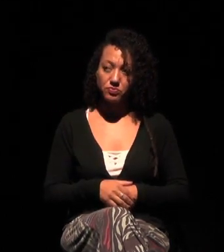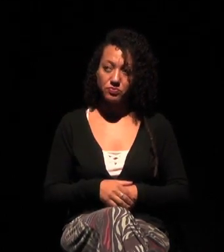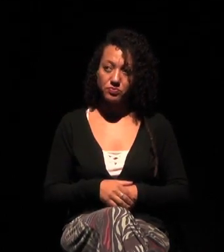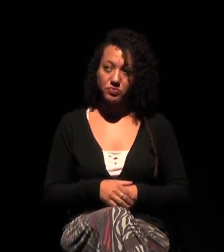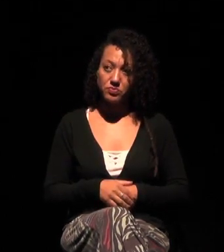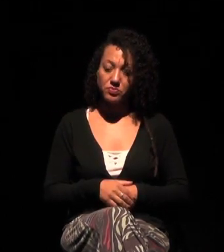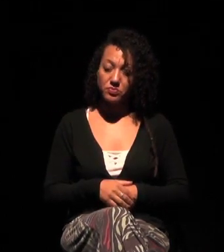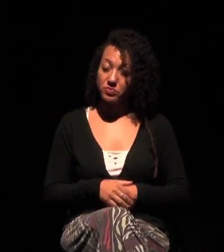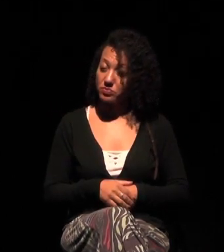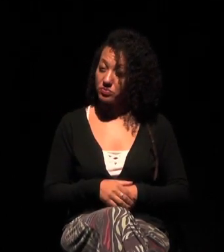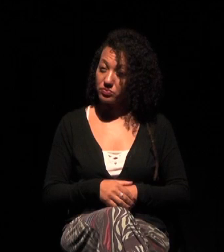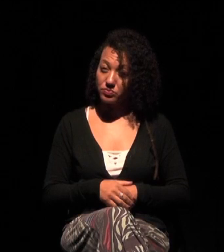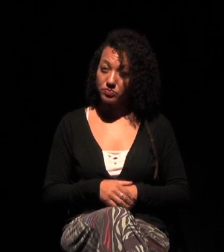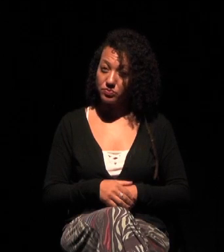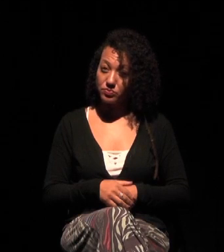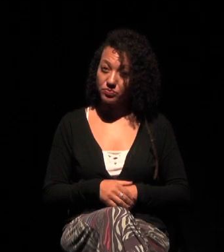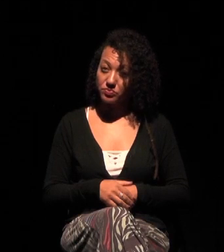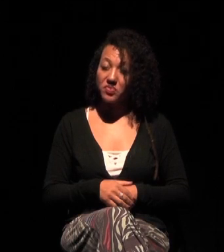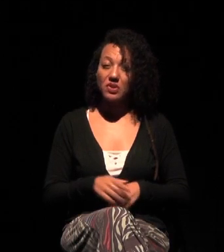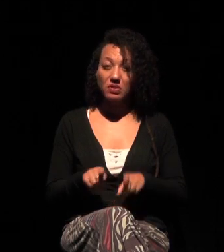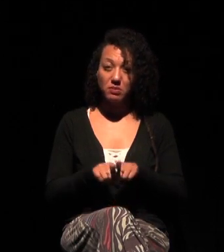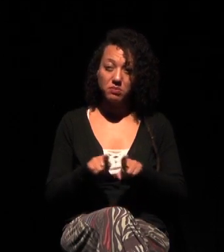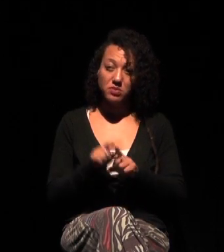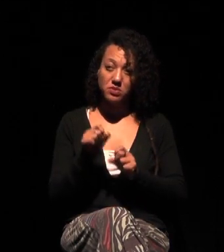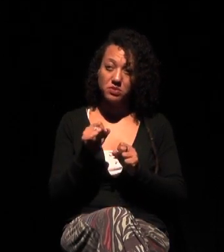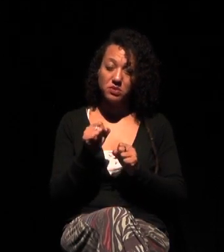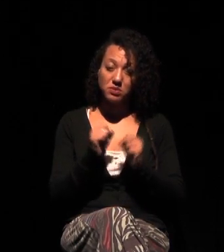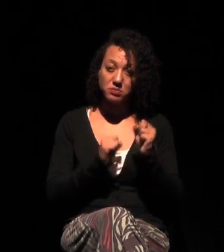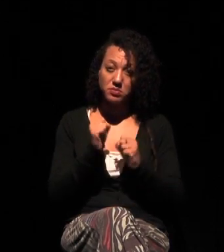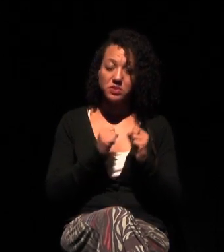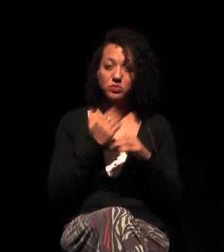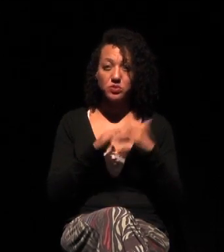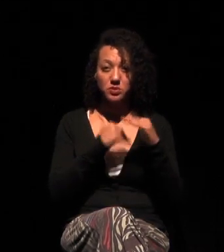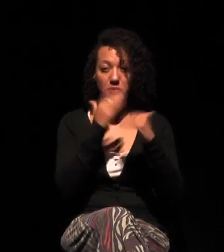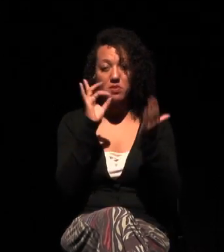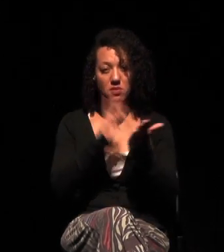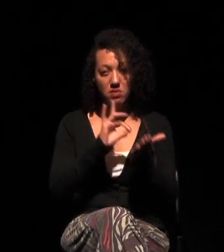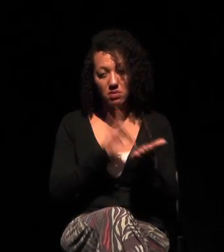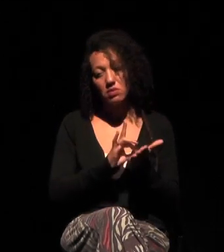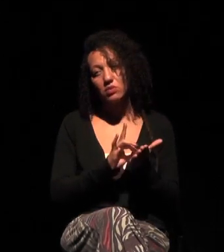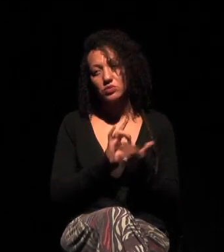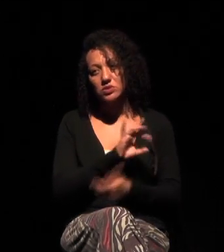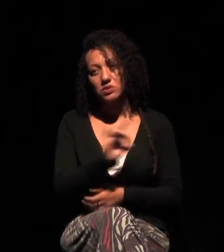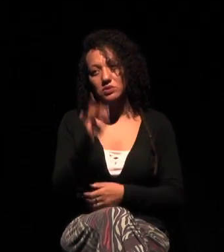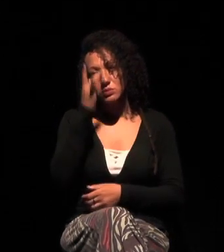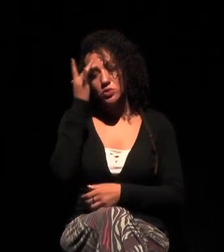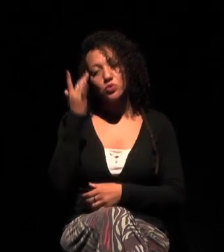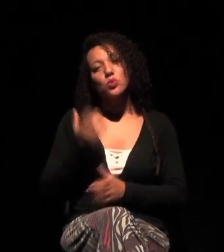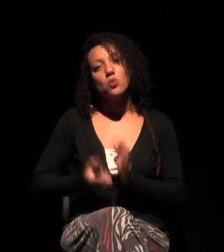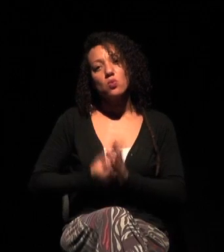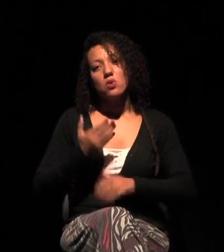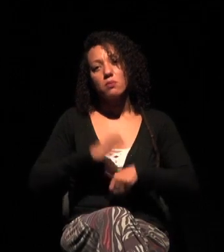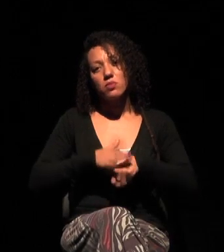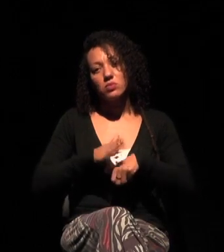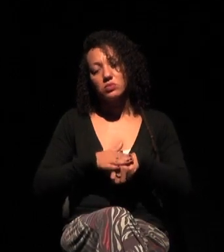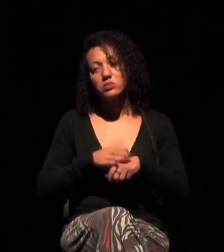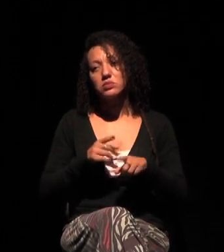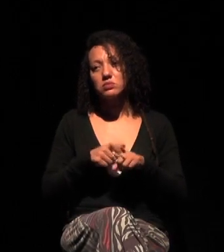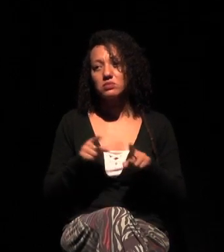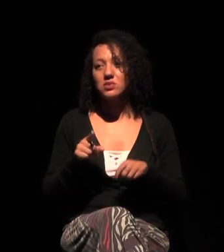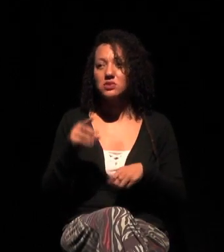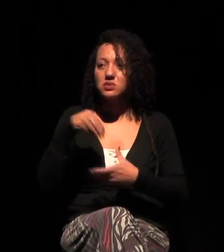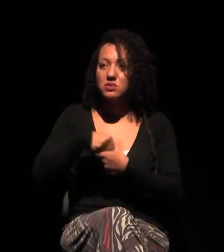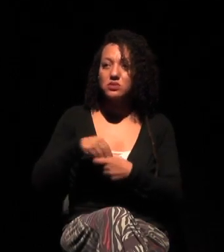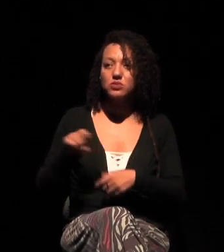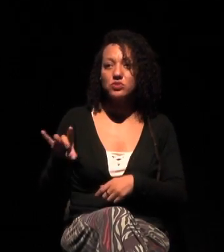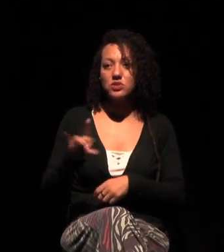desligada não é tudo sempre no real de uma empresa daquilo que produzimos efetivamente mas dentro do que cada país